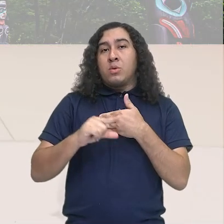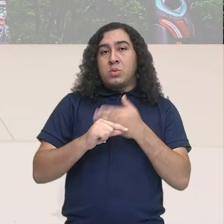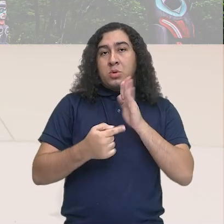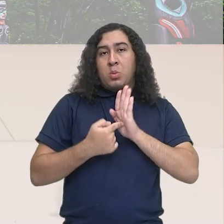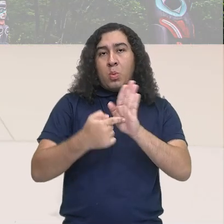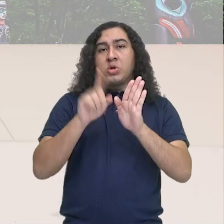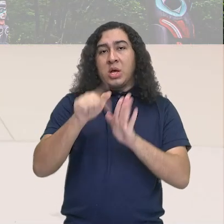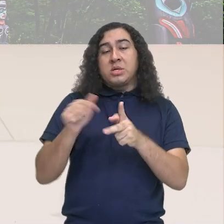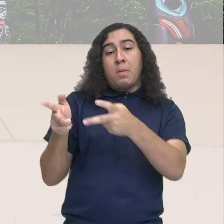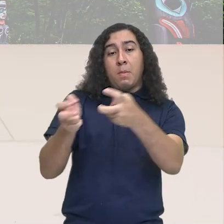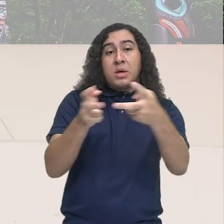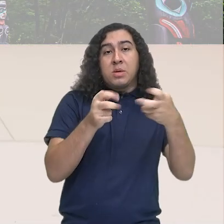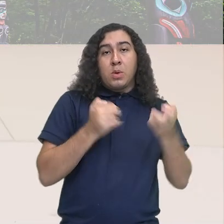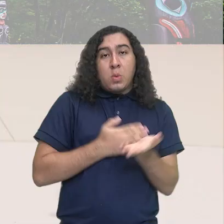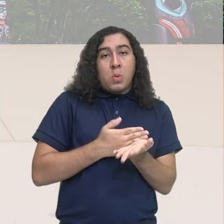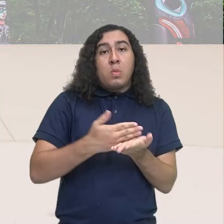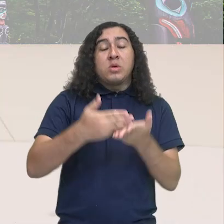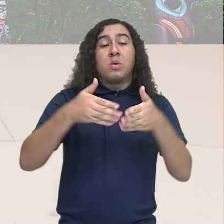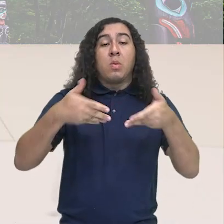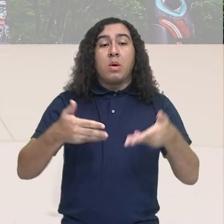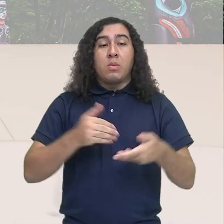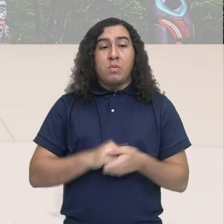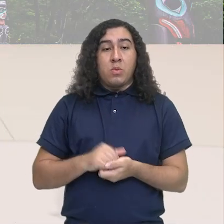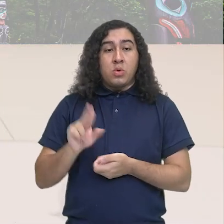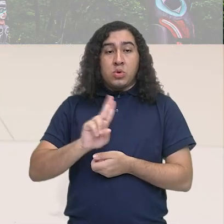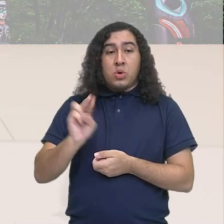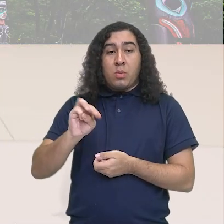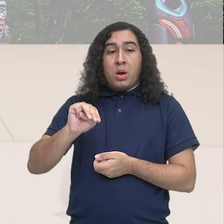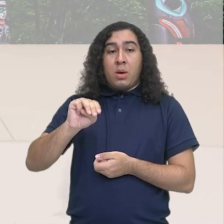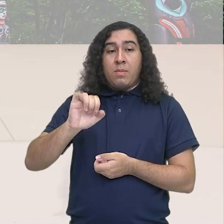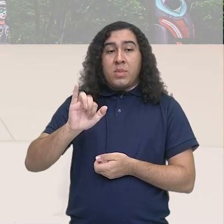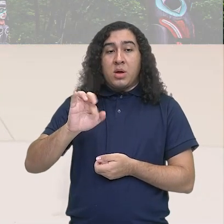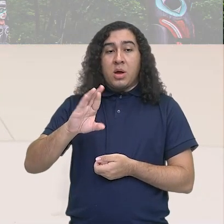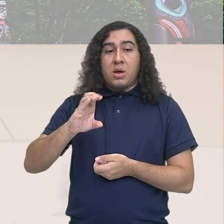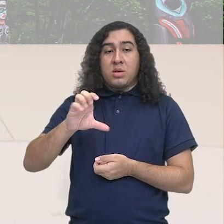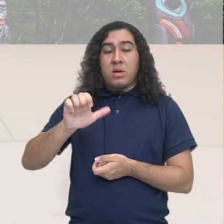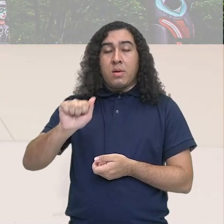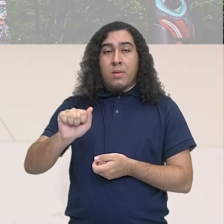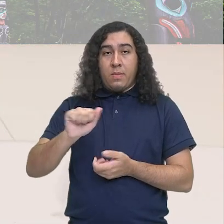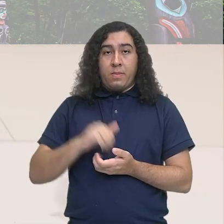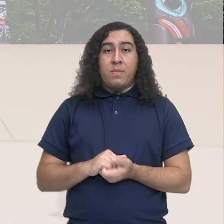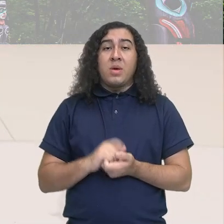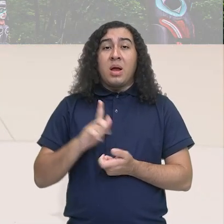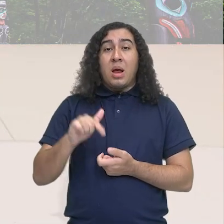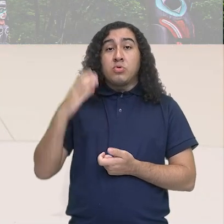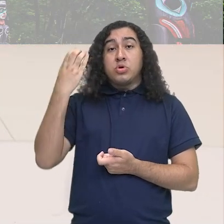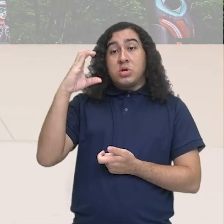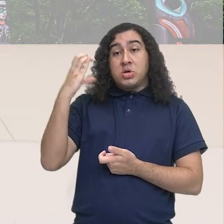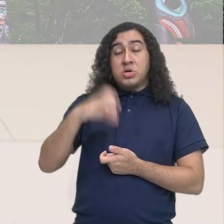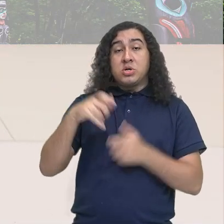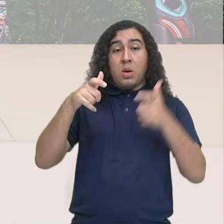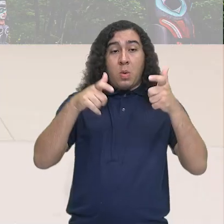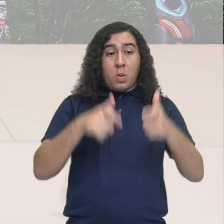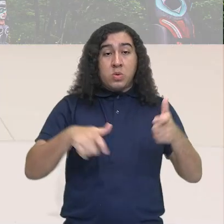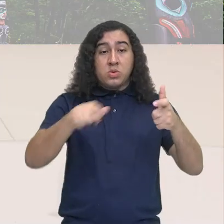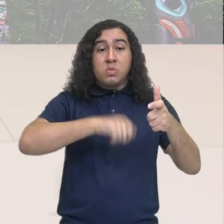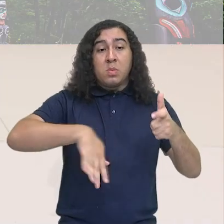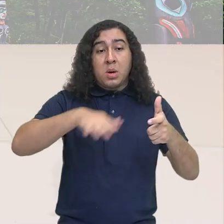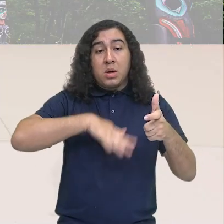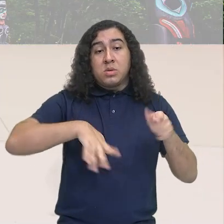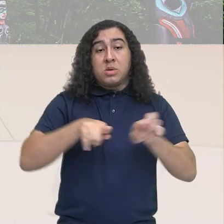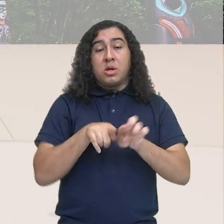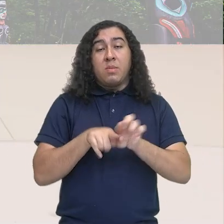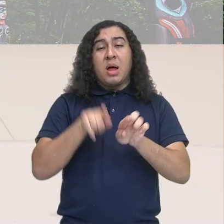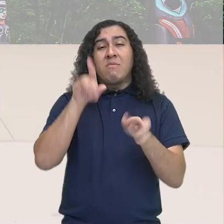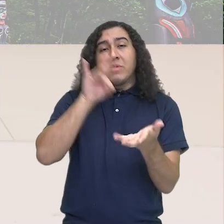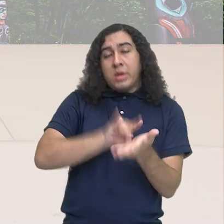percepção inicialmente é Mircea Eliade. Ele é um cientista da religião e afirma que o